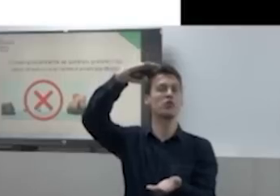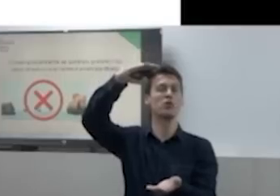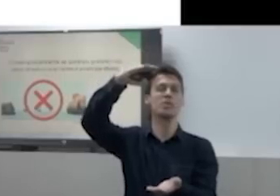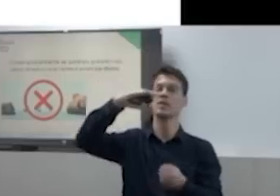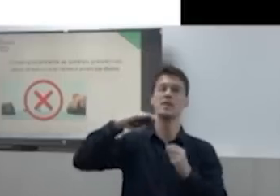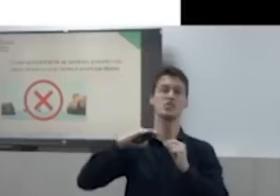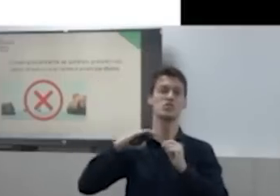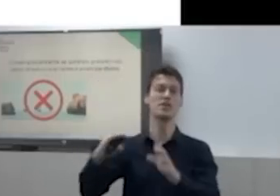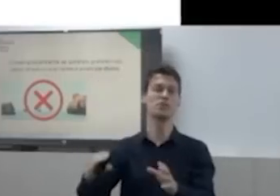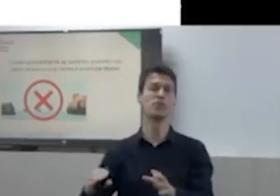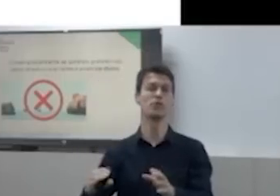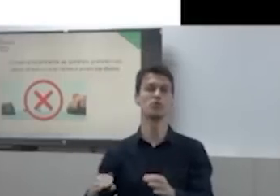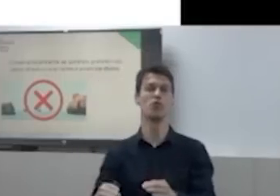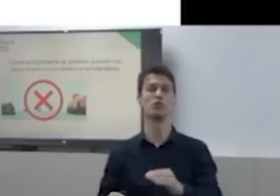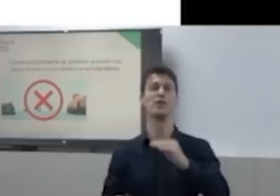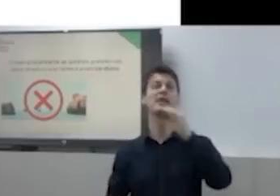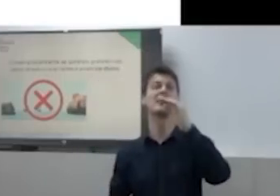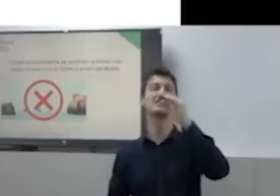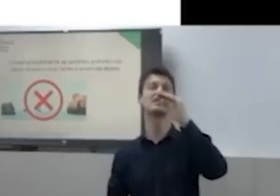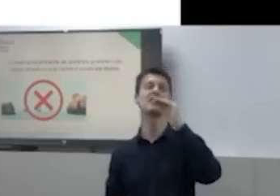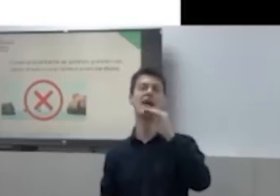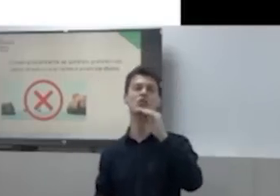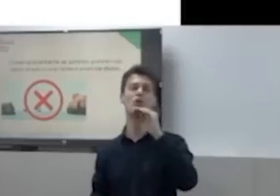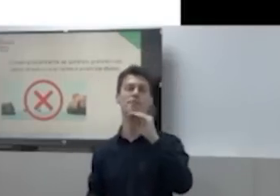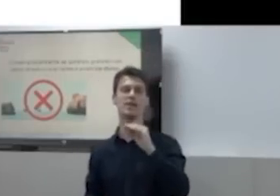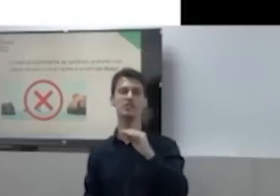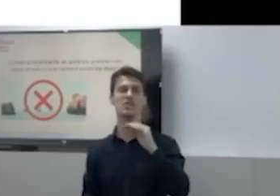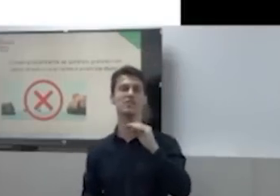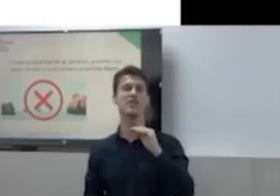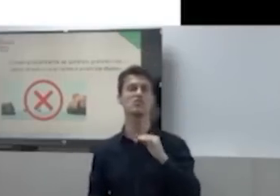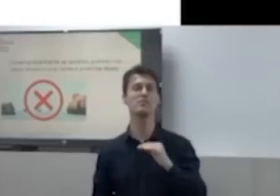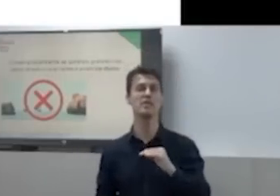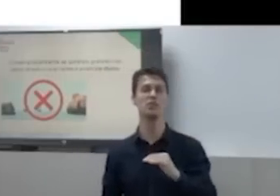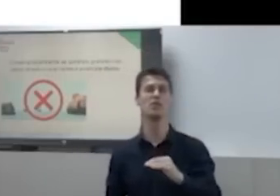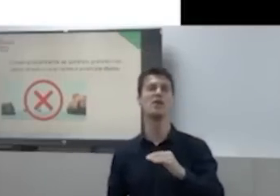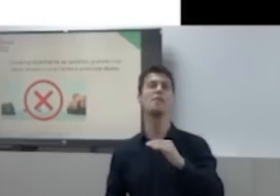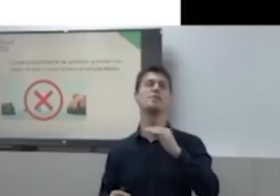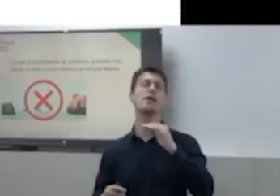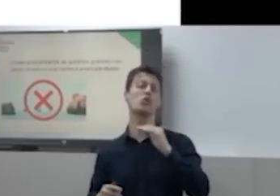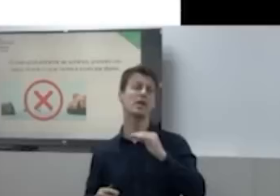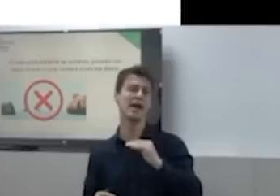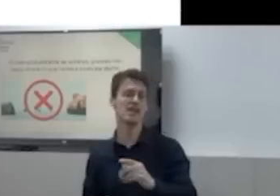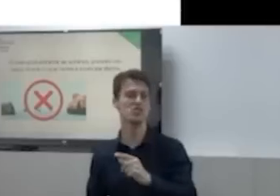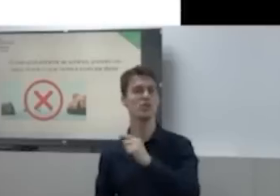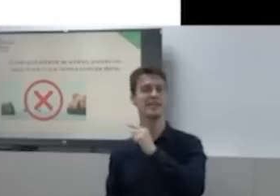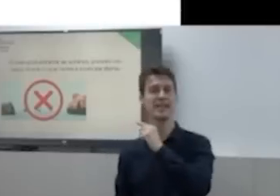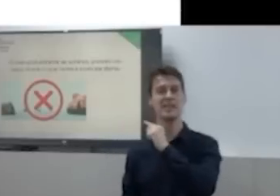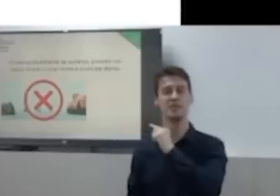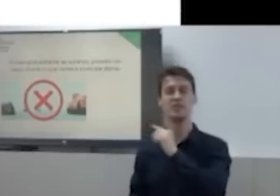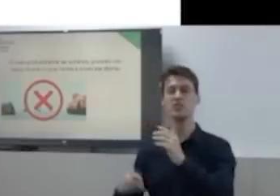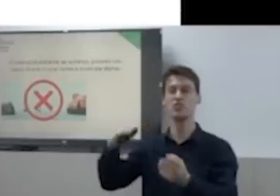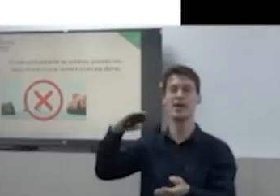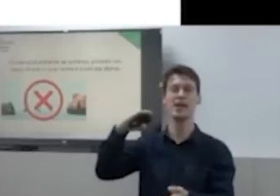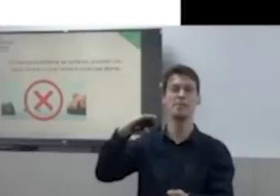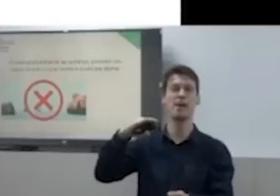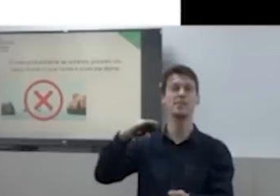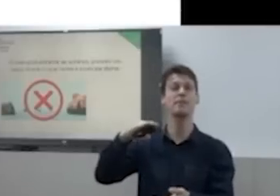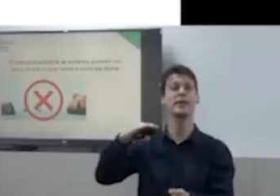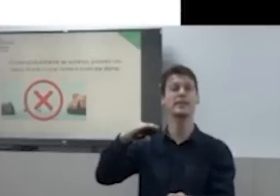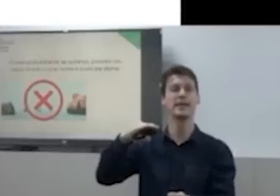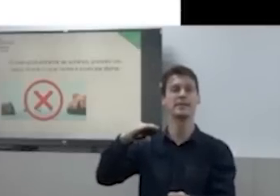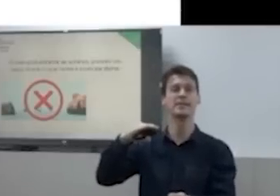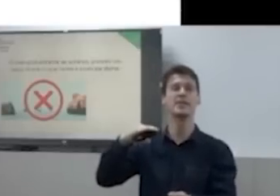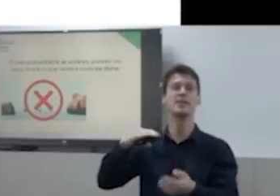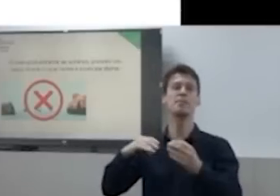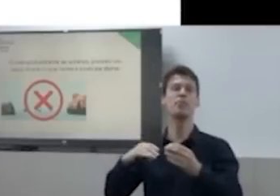vai encolhendo e sumir por um todo. Ele gradualmente ele vai sumindo. Primeiro o casco, que naquele vídeo era